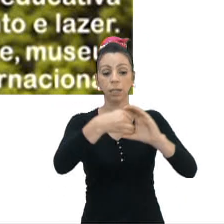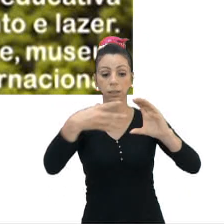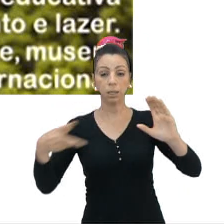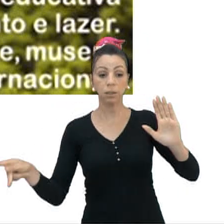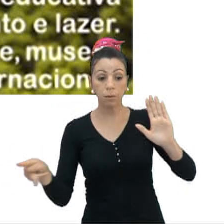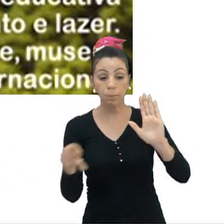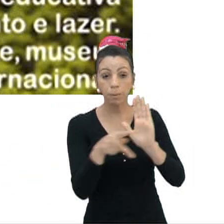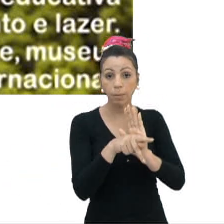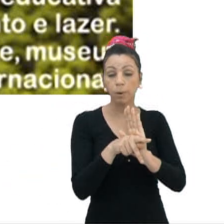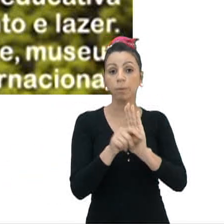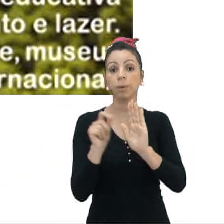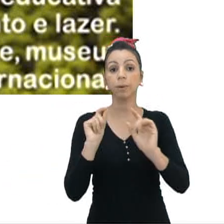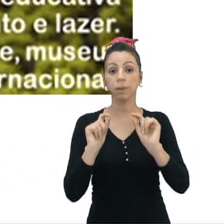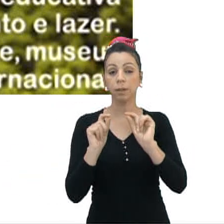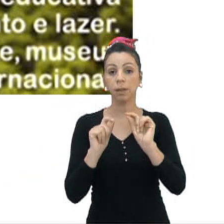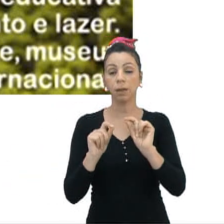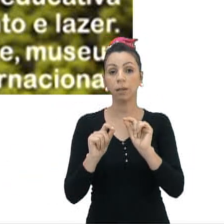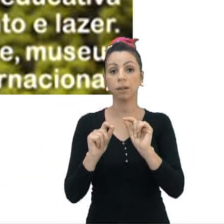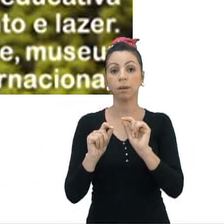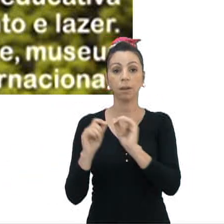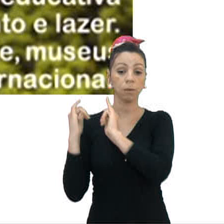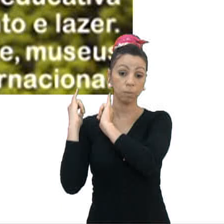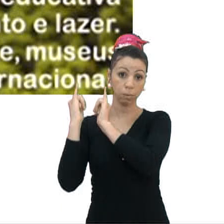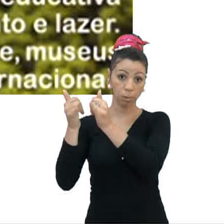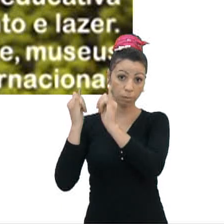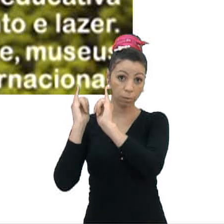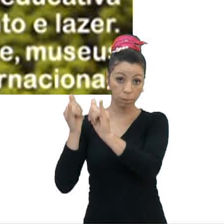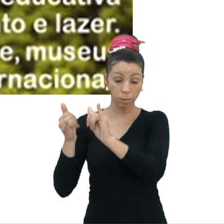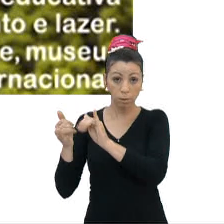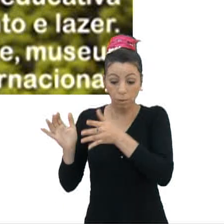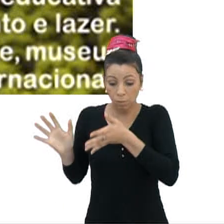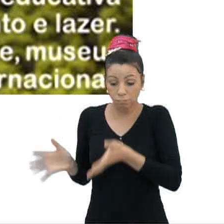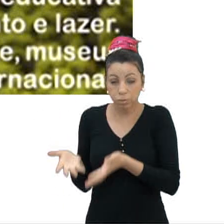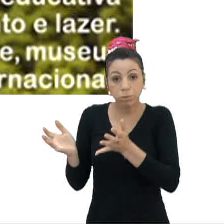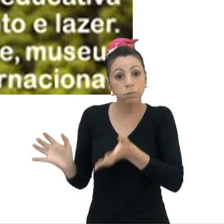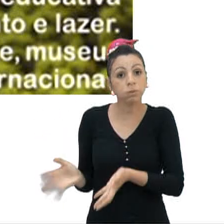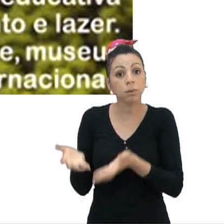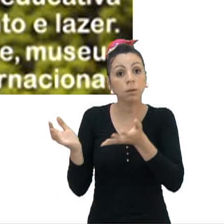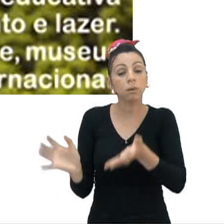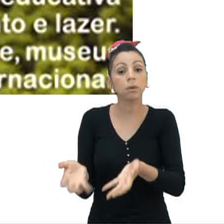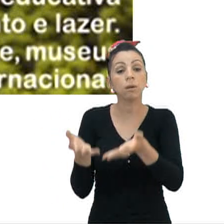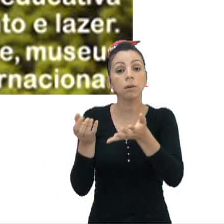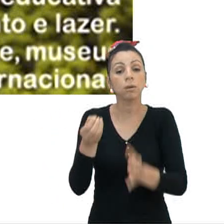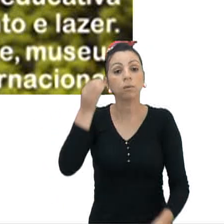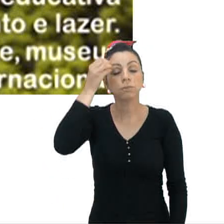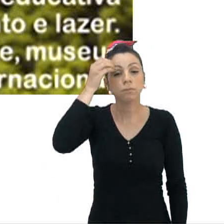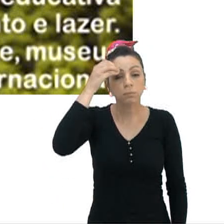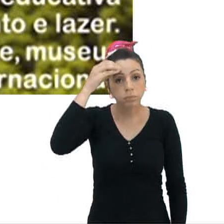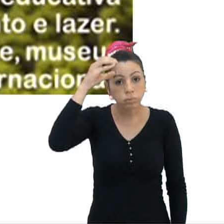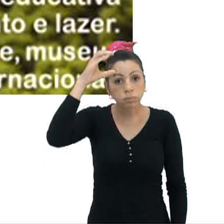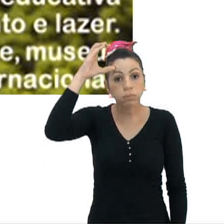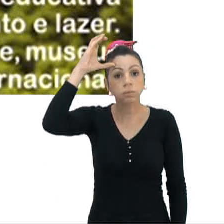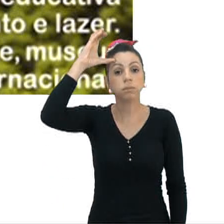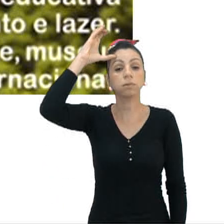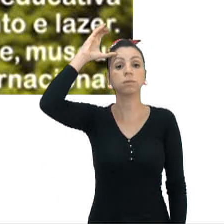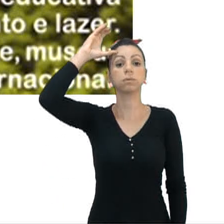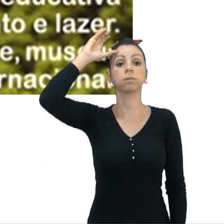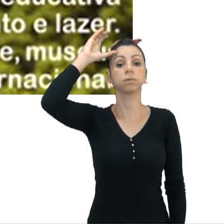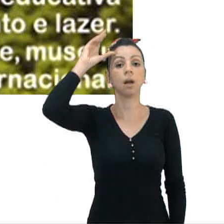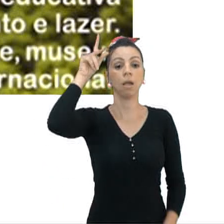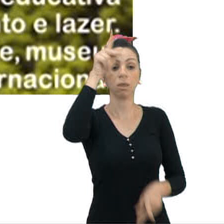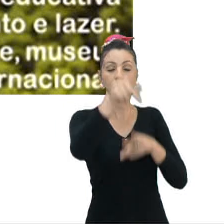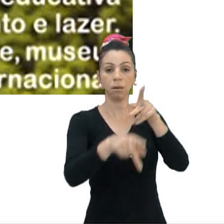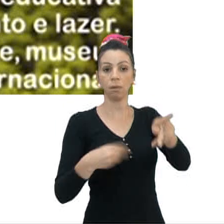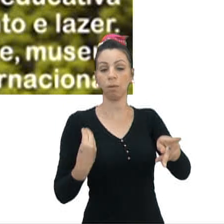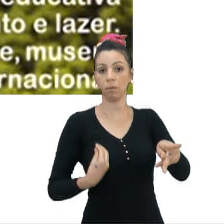na manutenção do folclore que contribui no conhecimento e na vivência socioeducativa das pessoas, bem